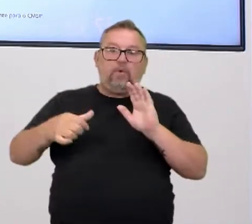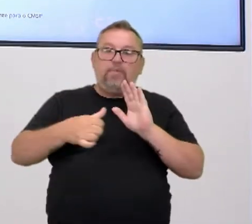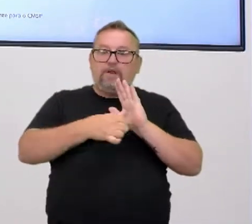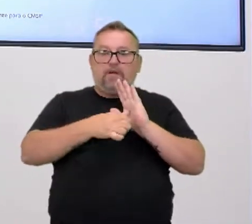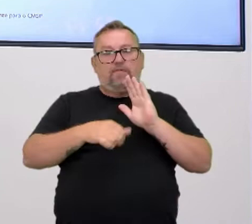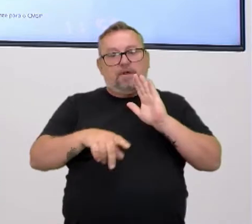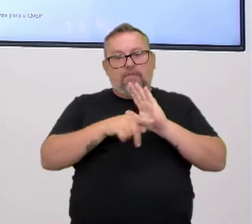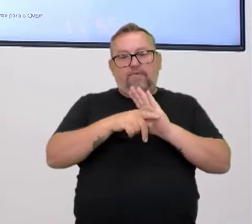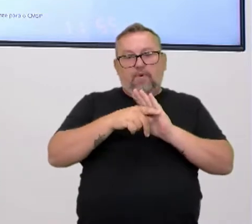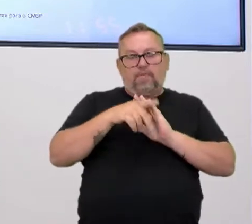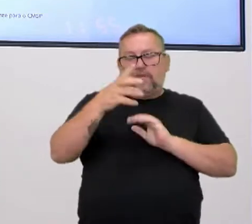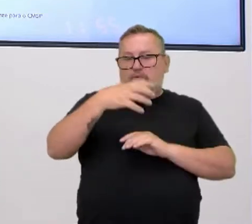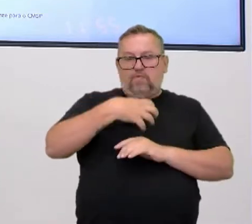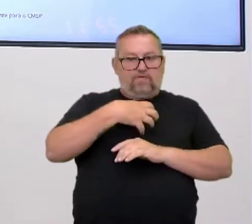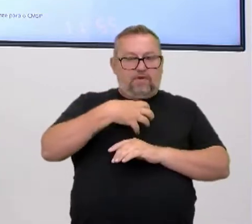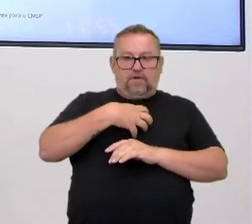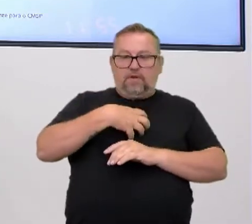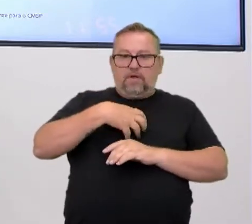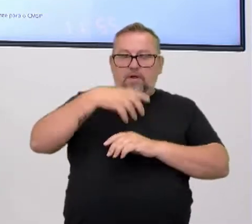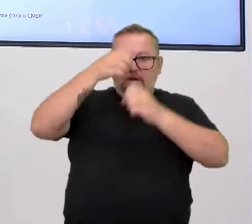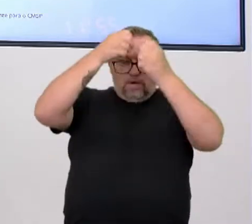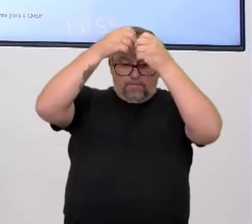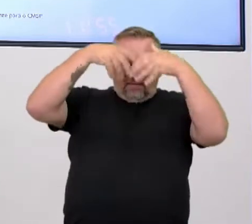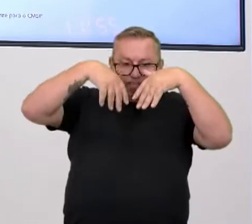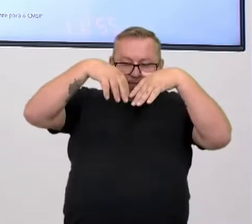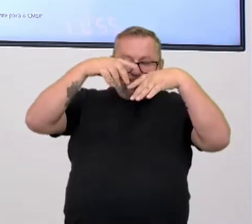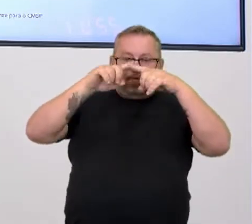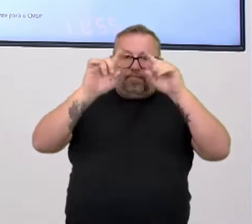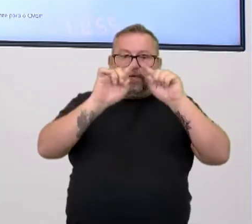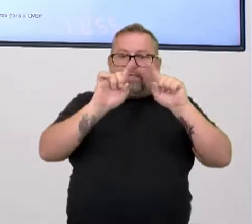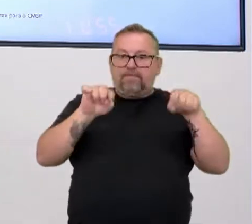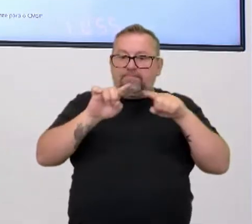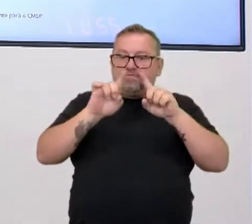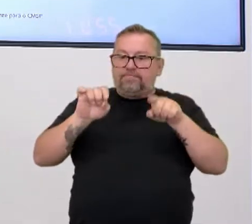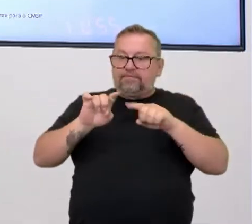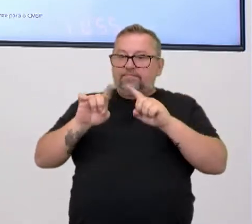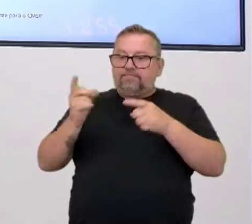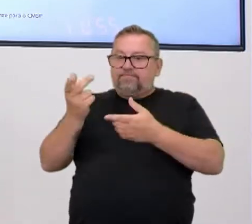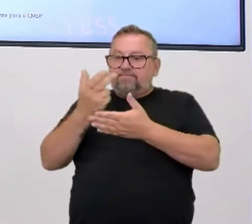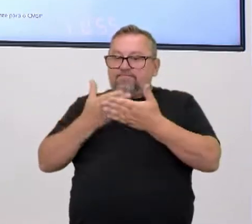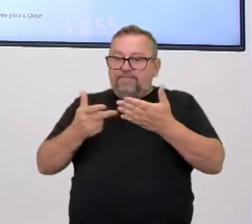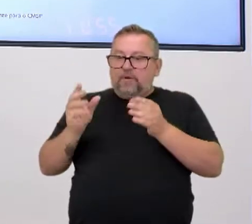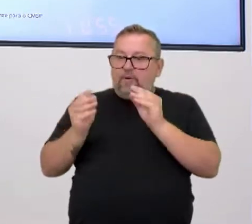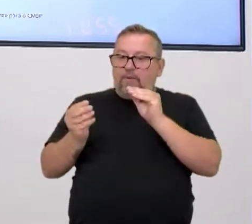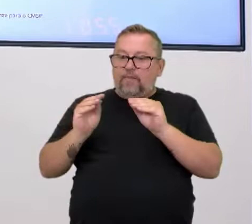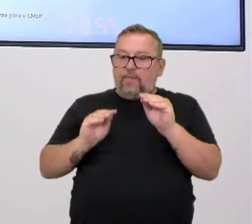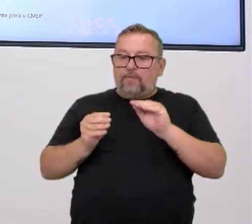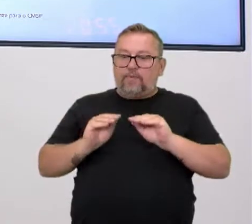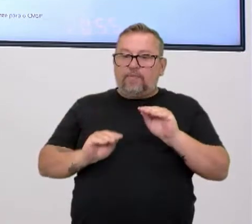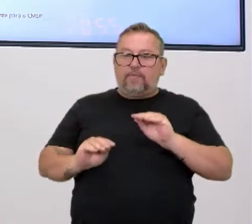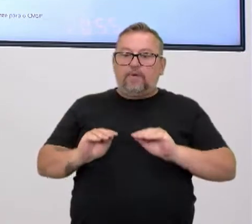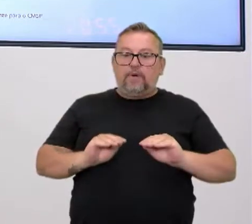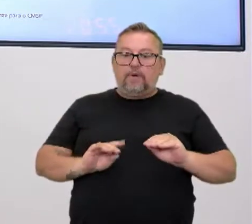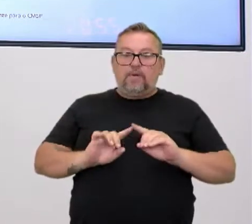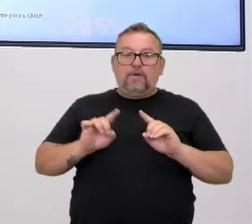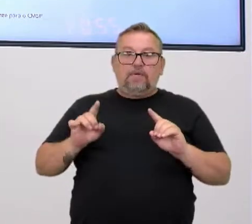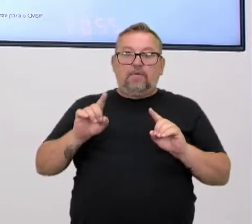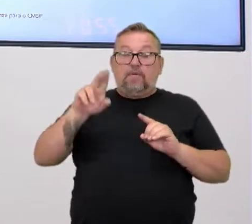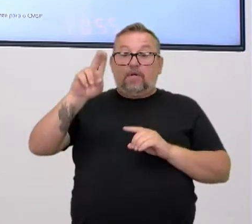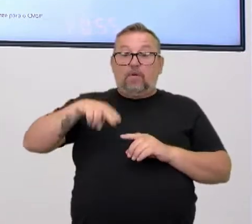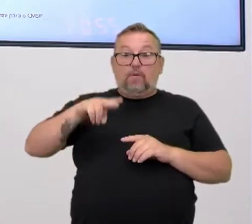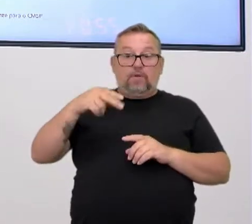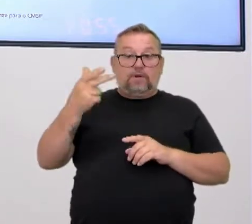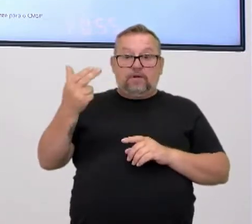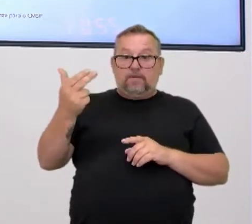a nossa cara, as nossas cores, as nossas figurinhas, cada um tem que ter o seu, nunca sai igual um